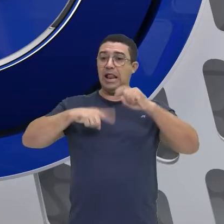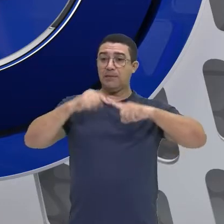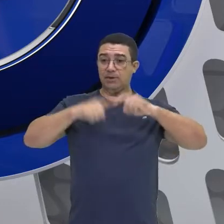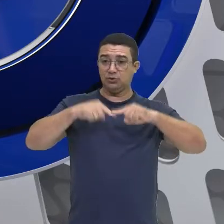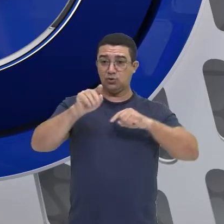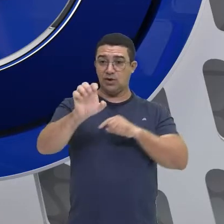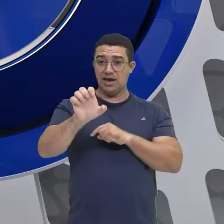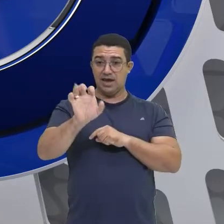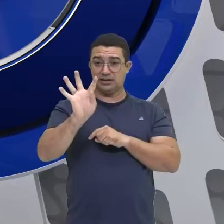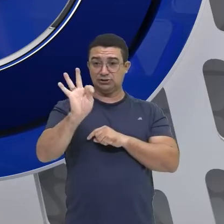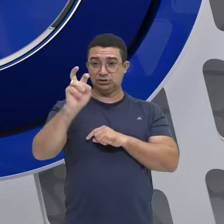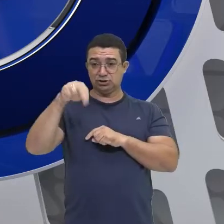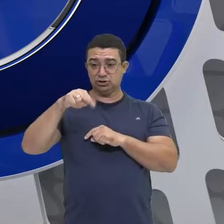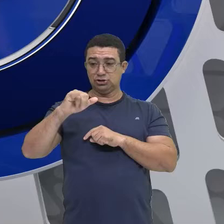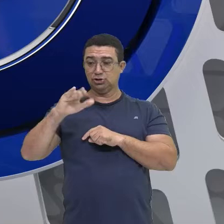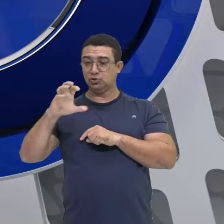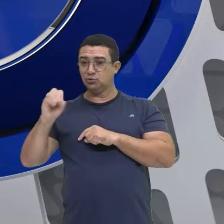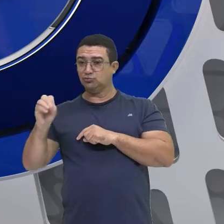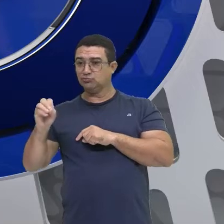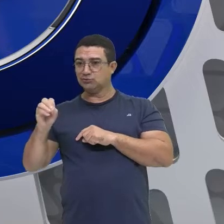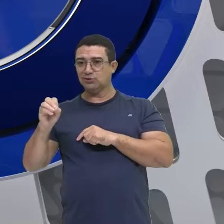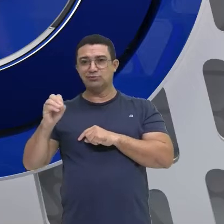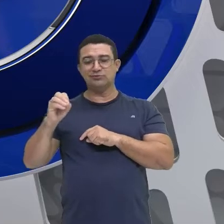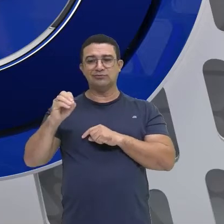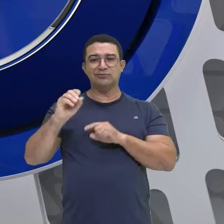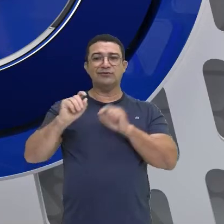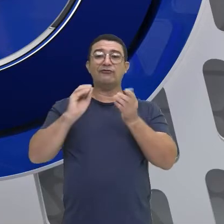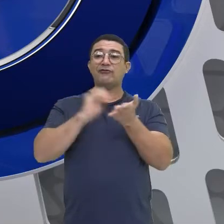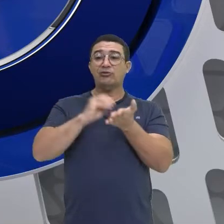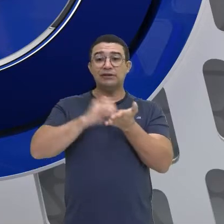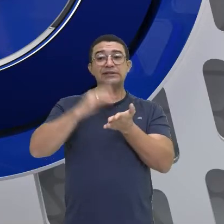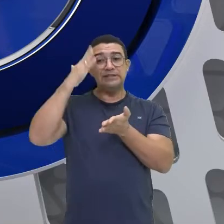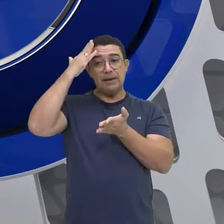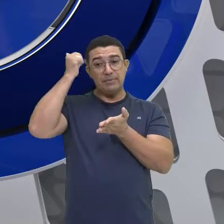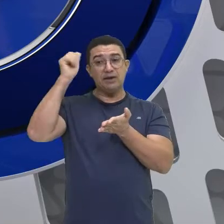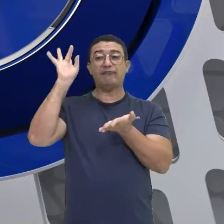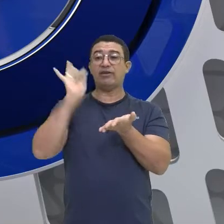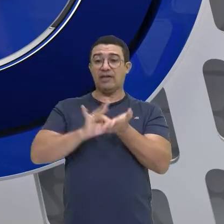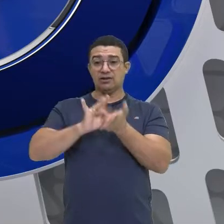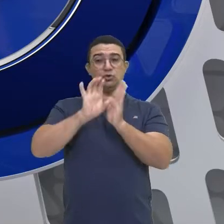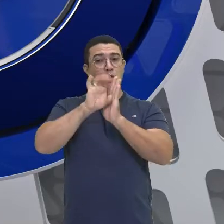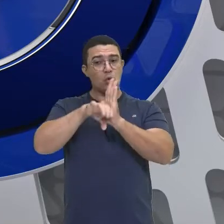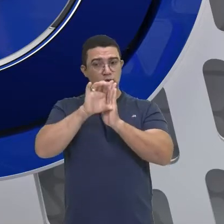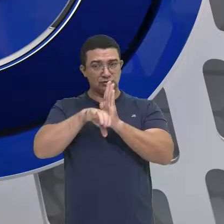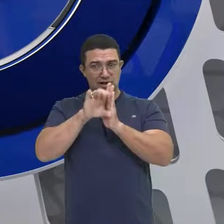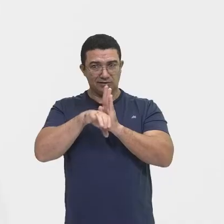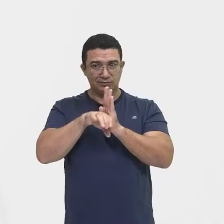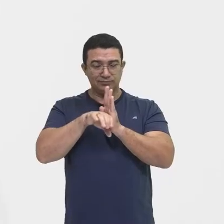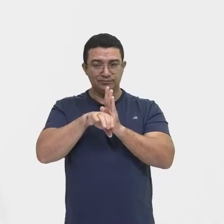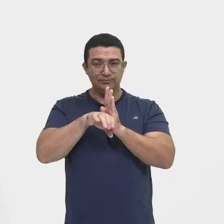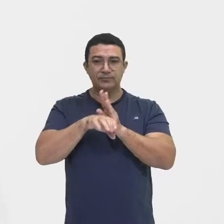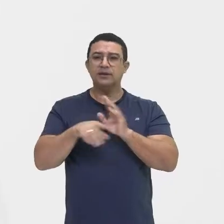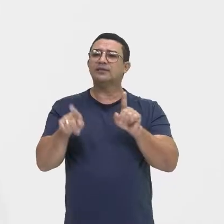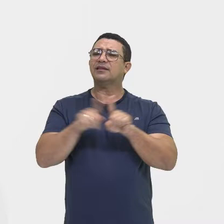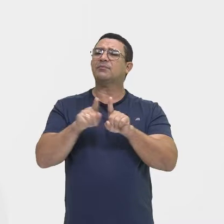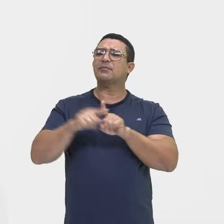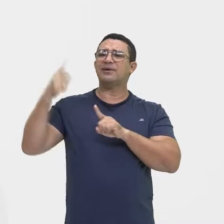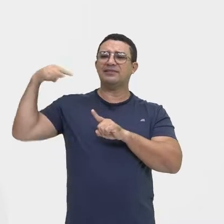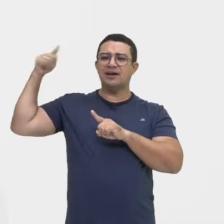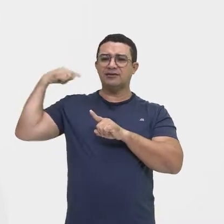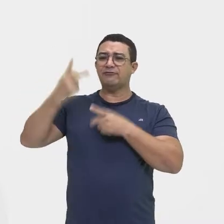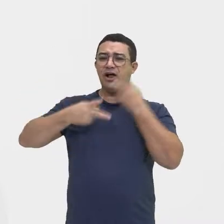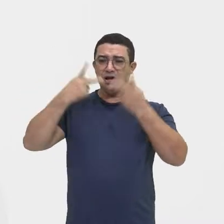desacreditando assim o real conceito daquele elemento. Nós conversamos também sobre as festas populares. E as nossas